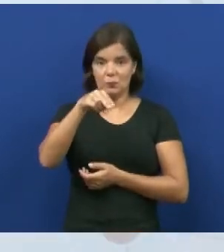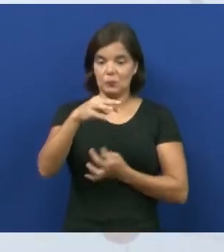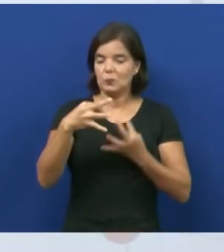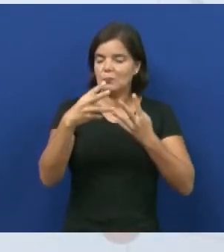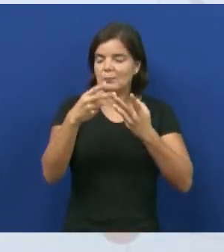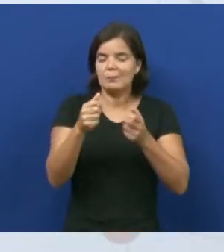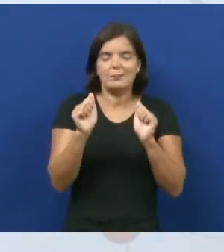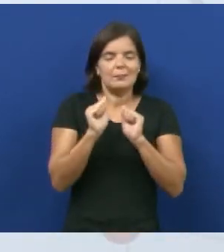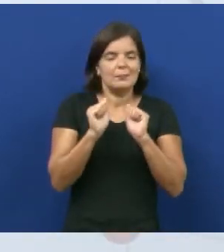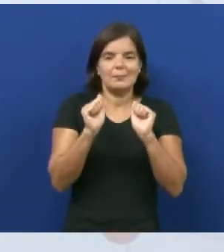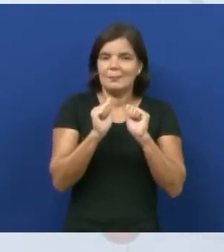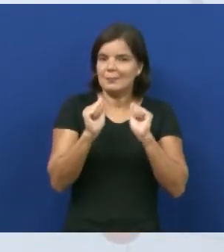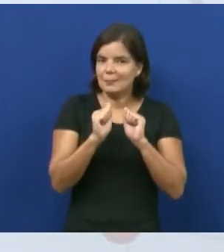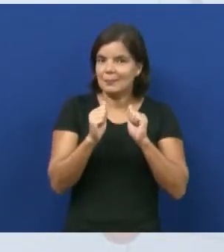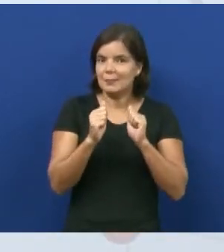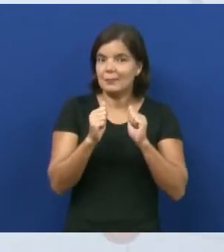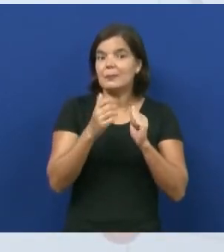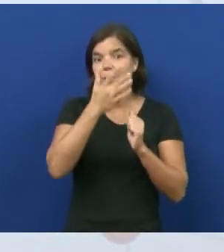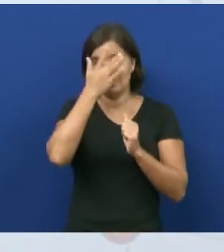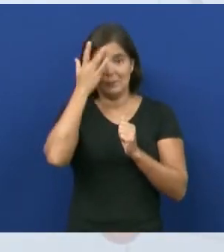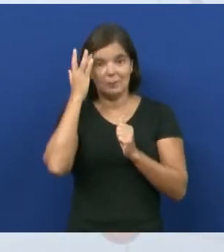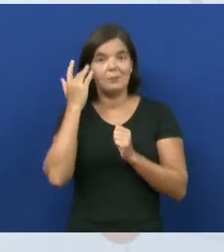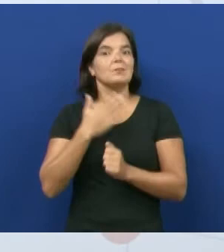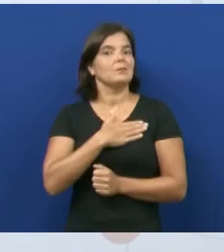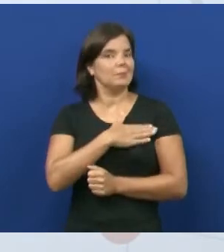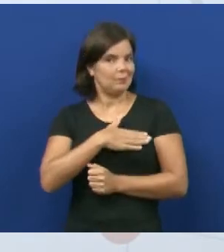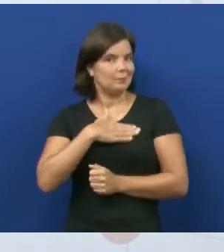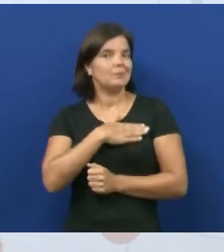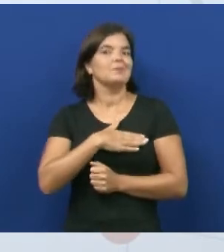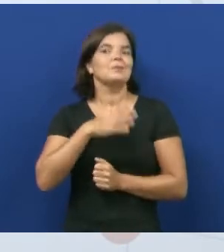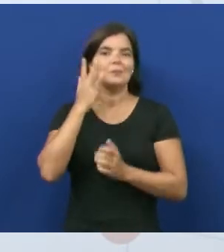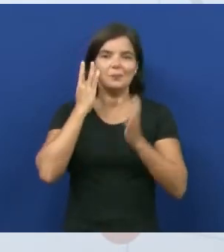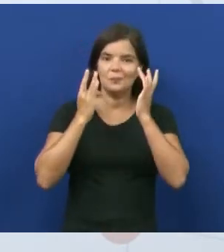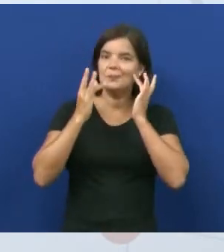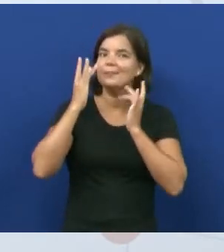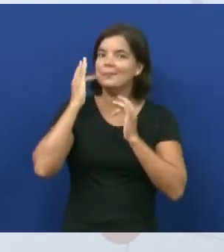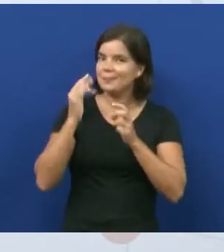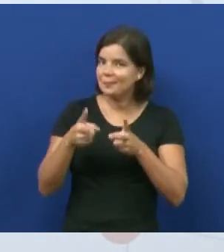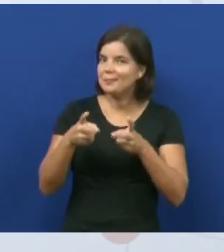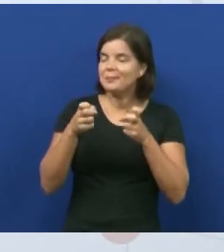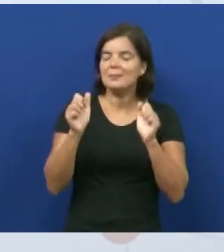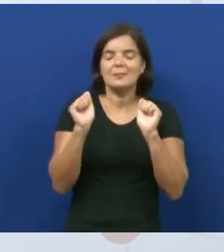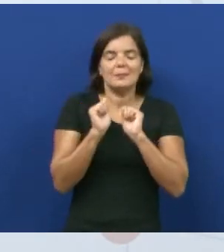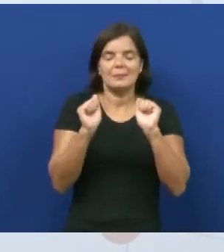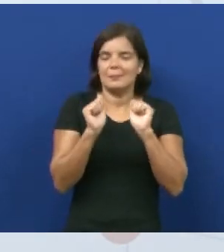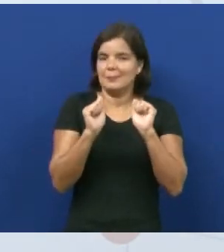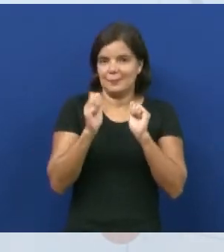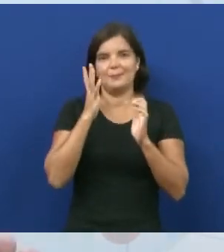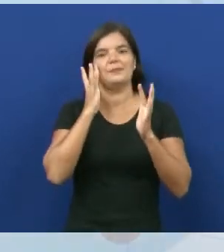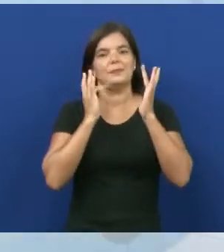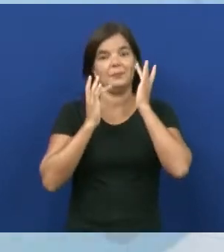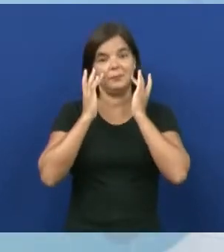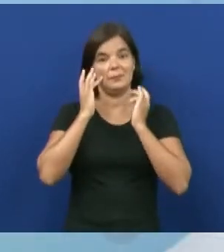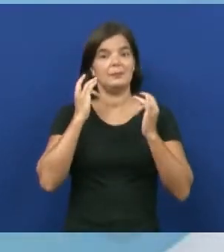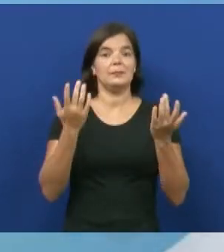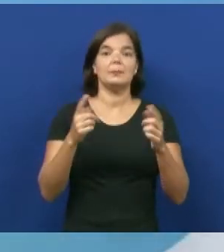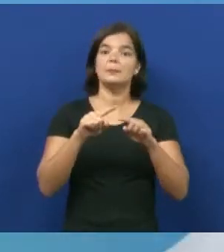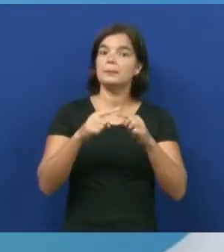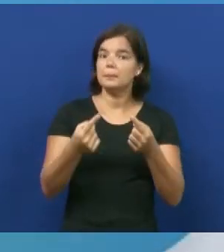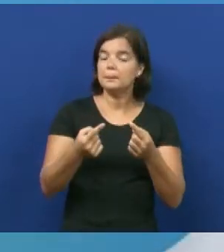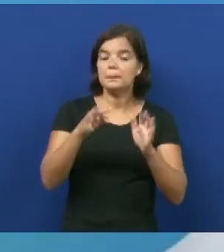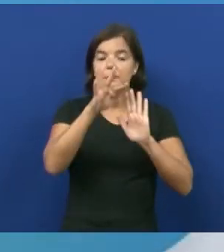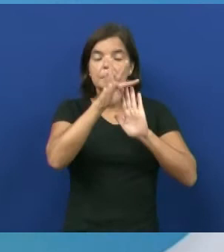todos adoramos, todos que eu falo assim, todas as pessoas que gostam de teatro, vocês já devem ter percebido que eu adoro. E